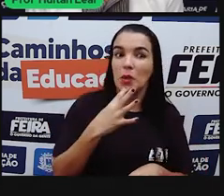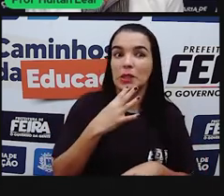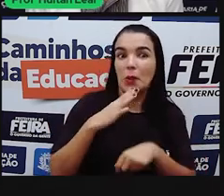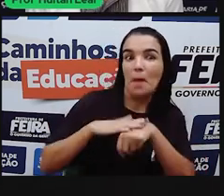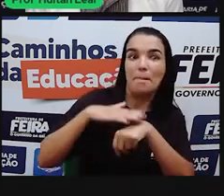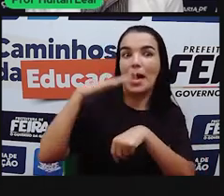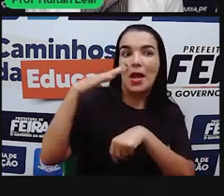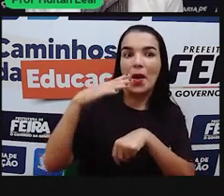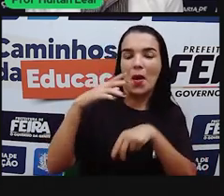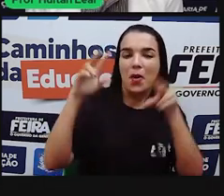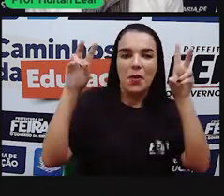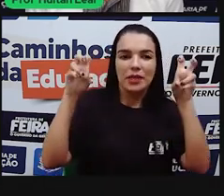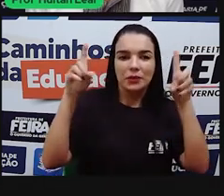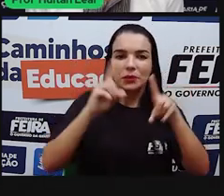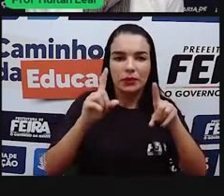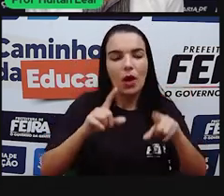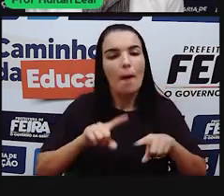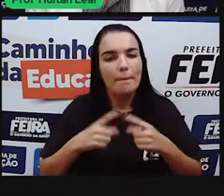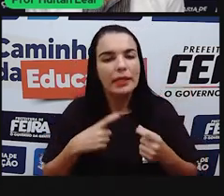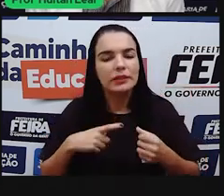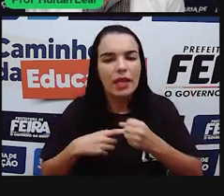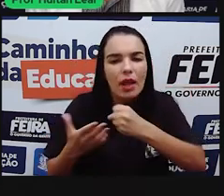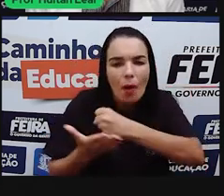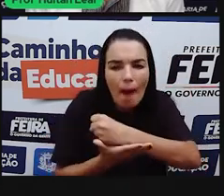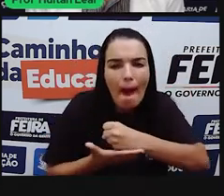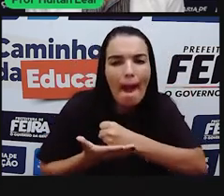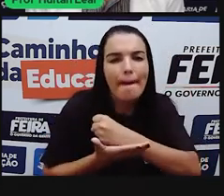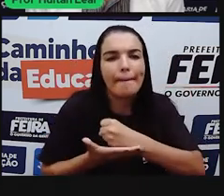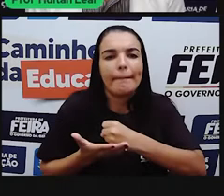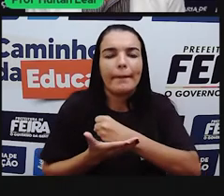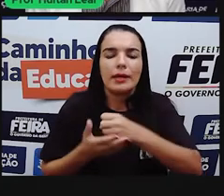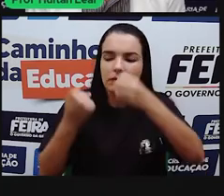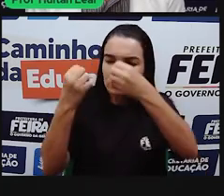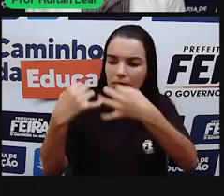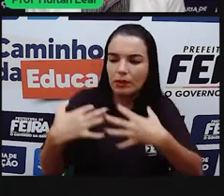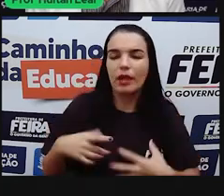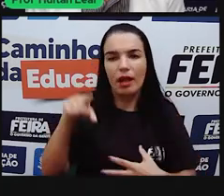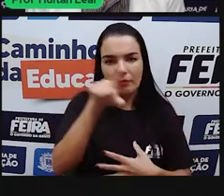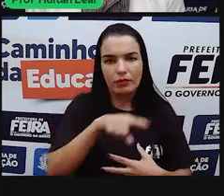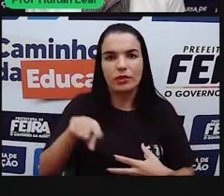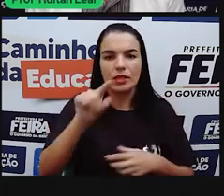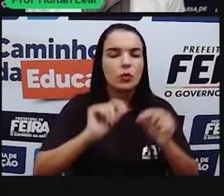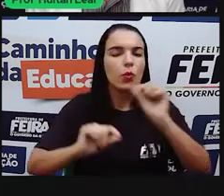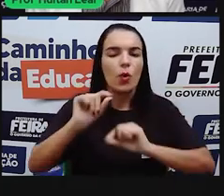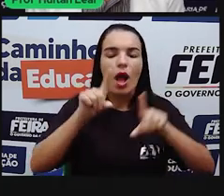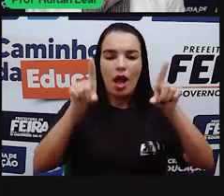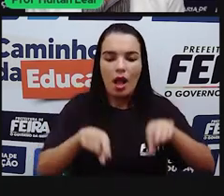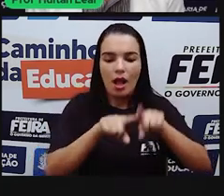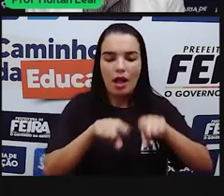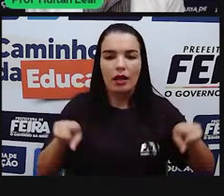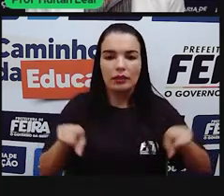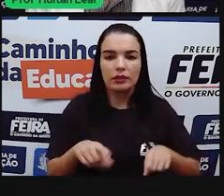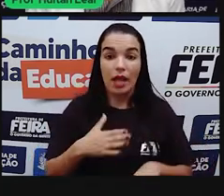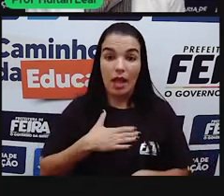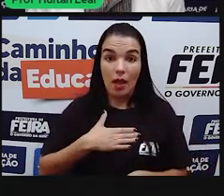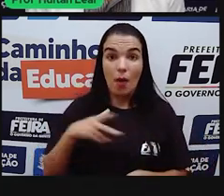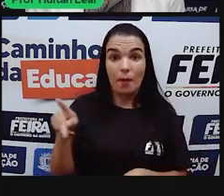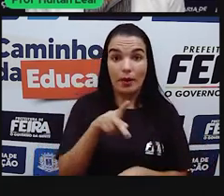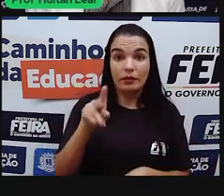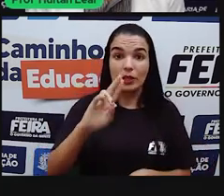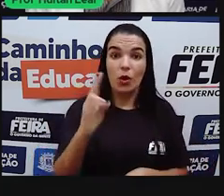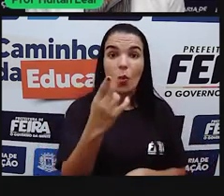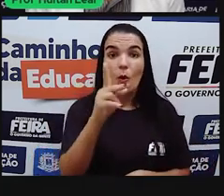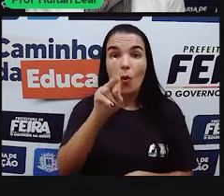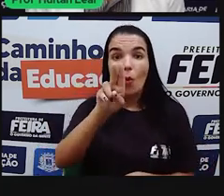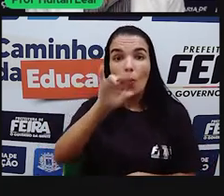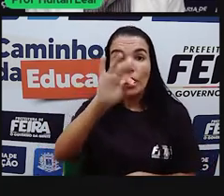vamos ver uma basezinha do que é a canção. Ok? Eu sou o professor Witan, vocês